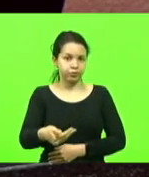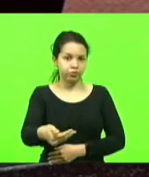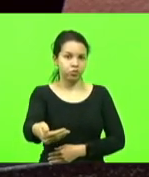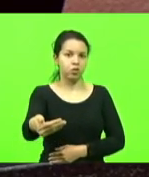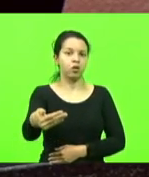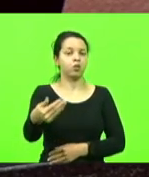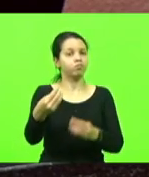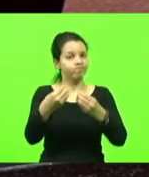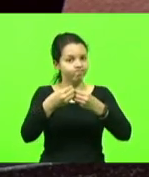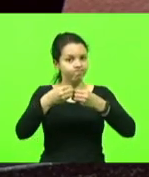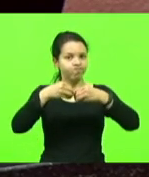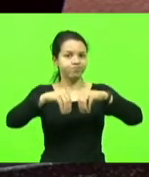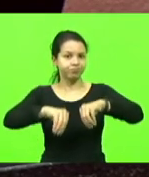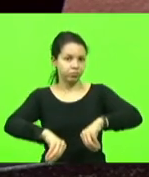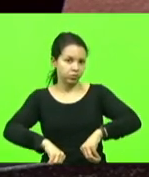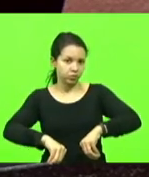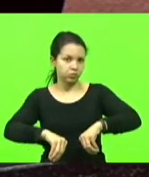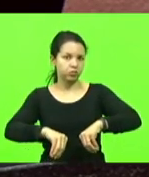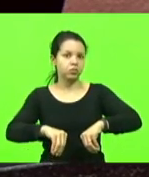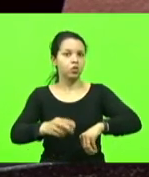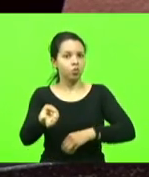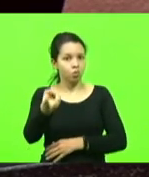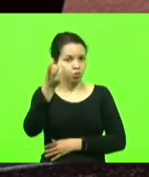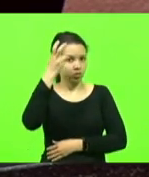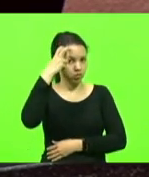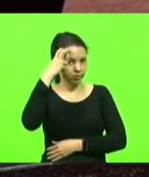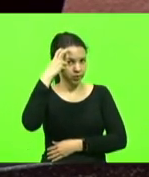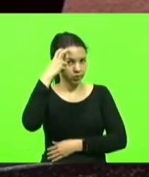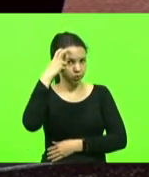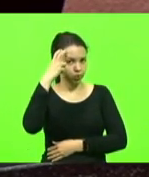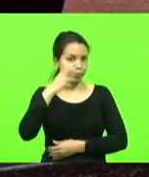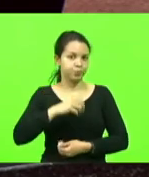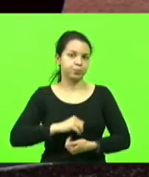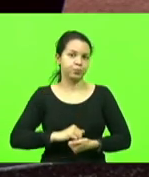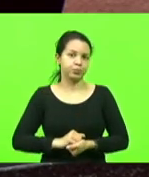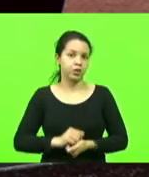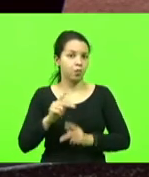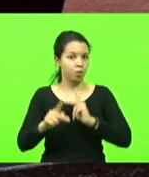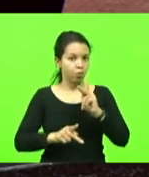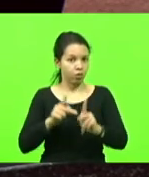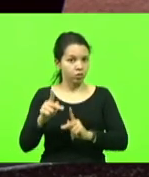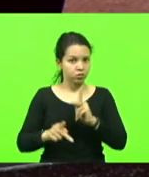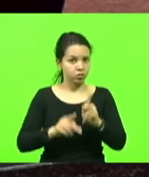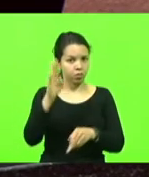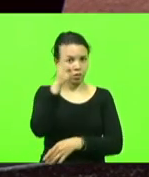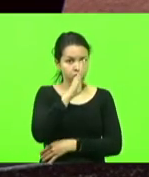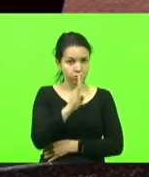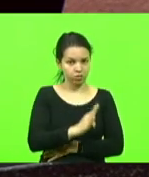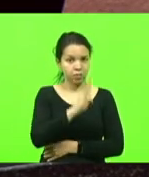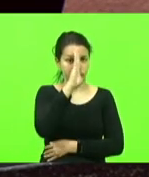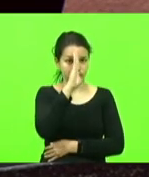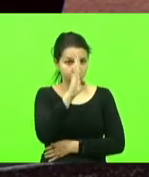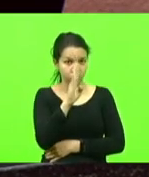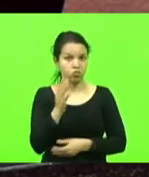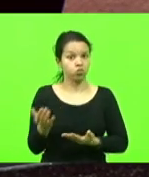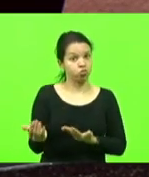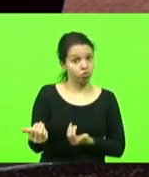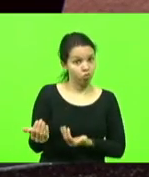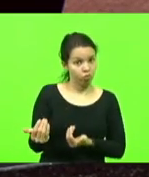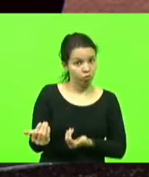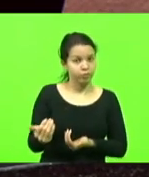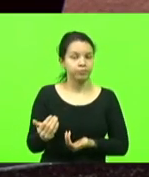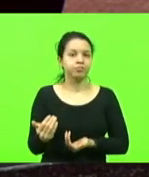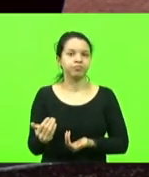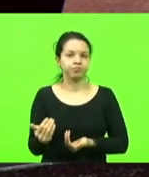grande prejuízo no conhecimento da população brasileira, principalmente dos nossos jovens e